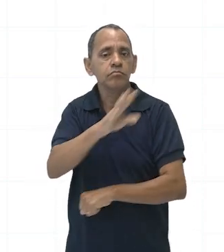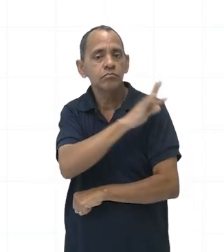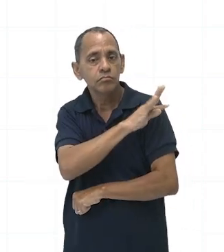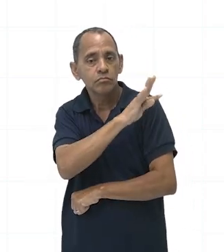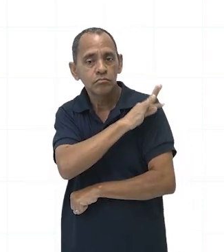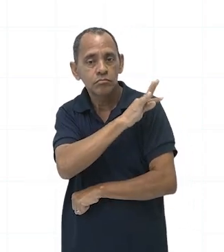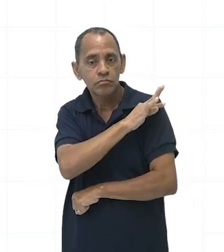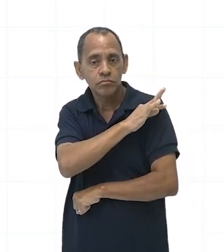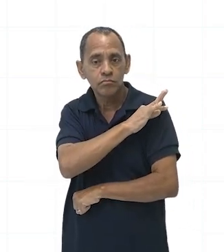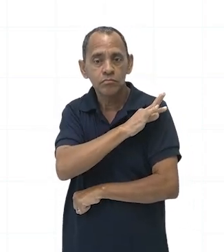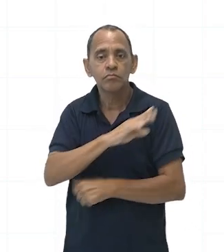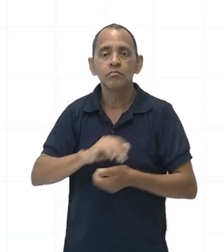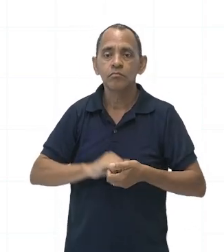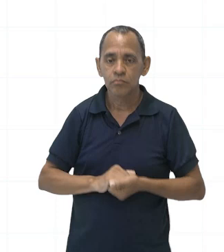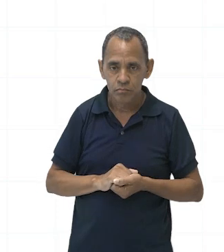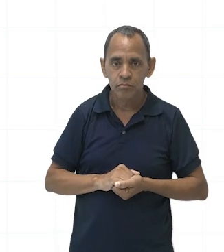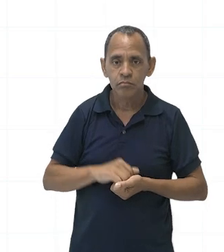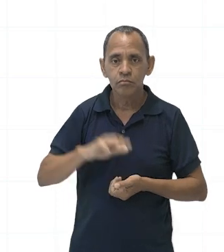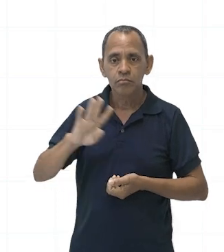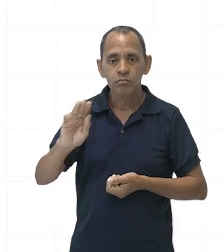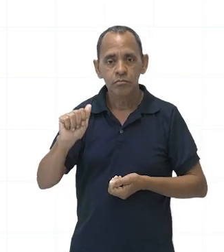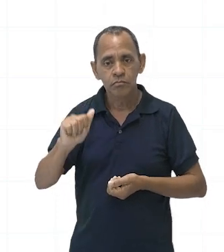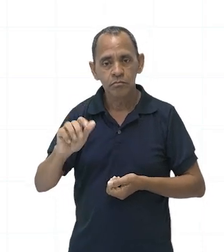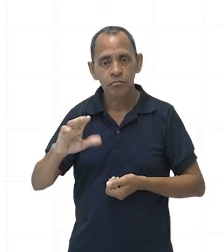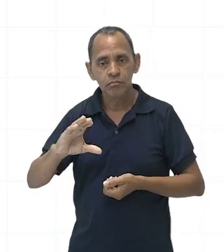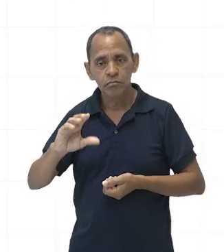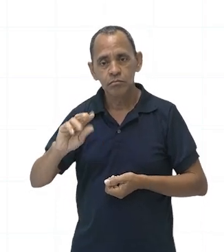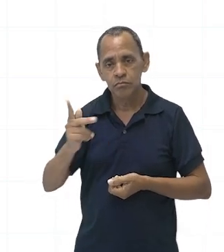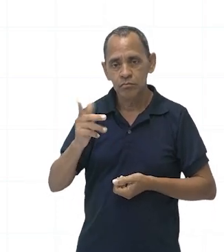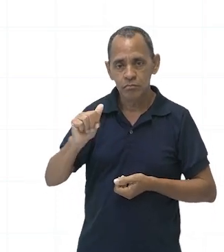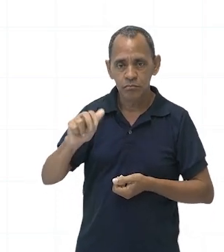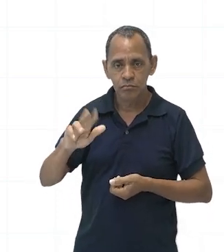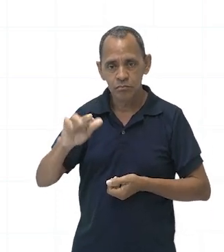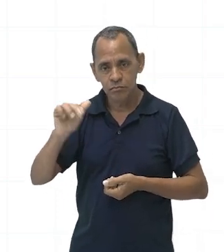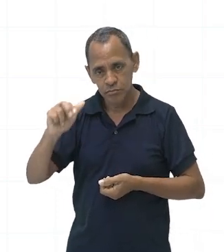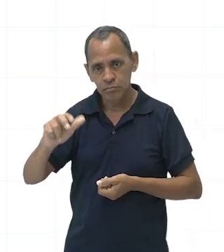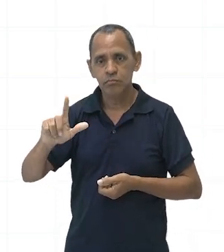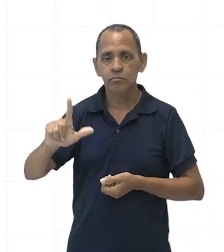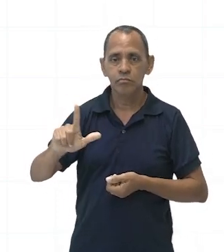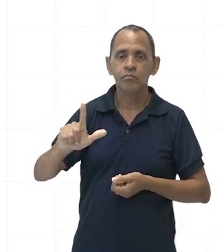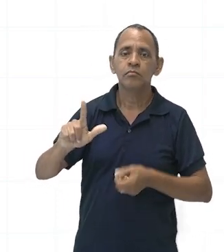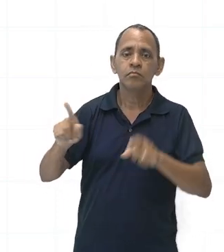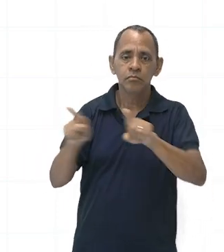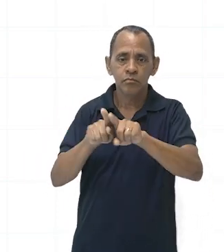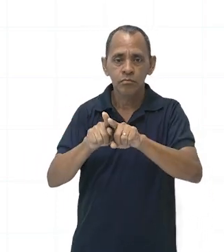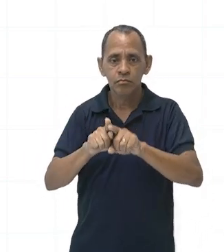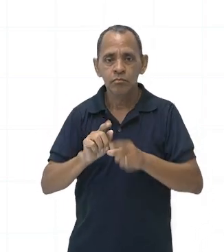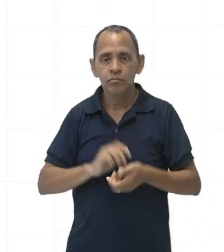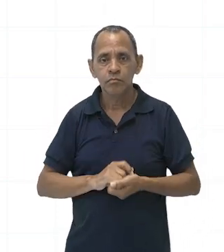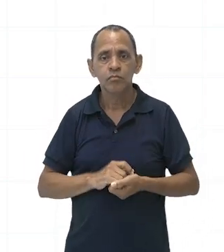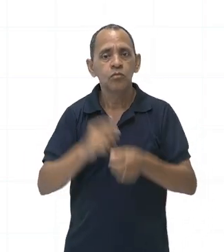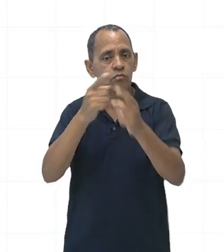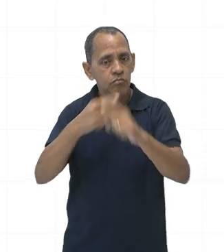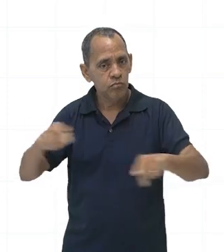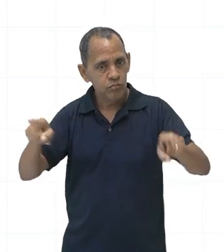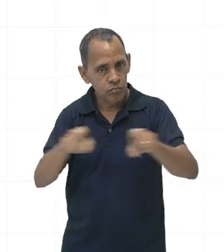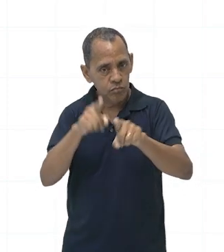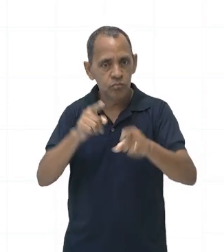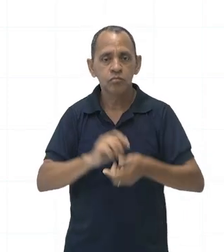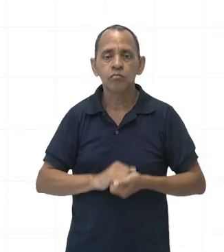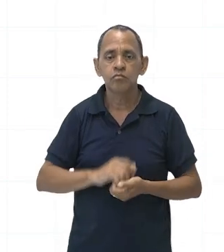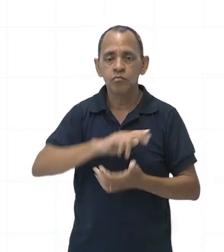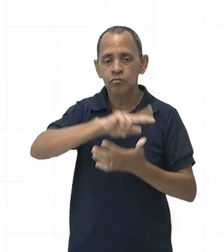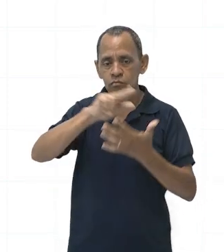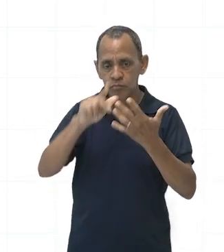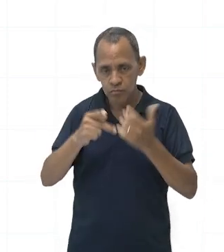e licenciatura. Muitas pessoas que amam a dança, elas acabam aí seguindo esse caminho de se